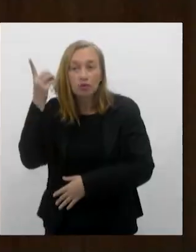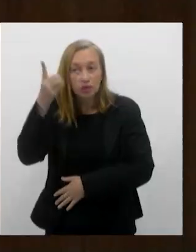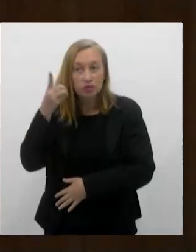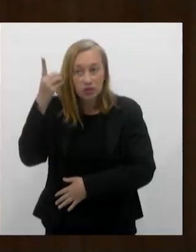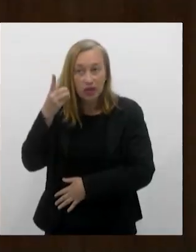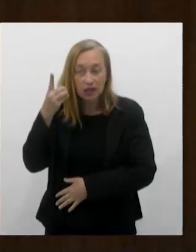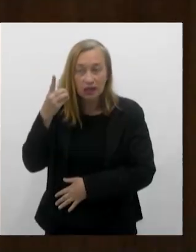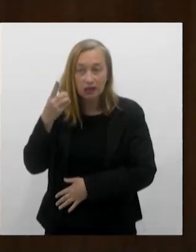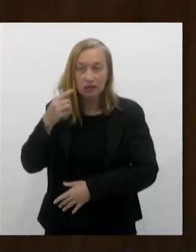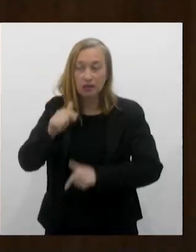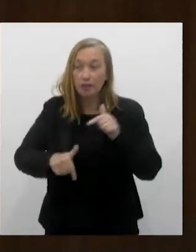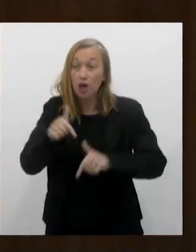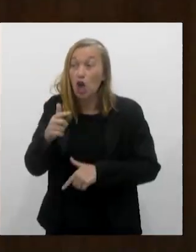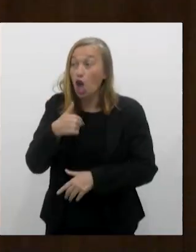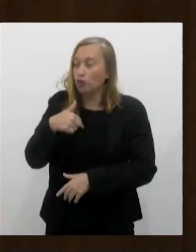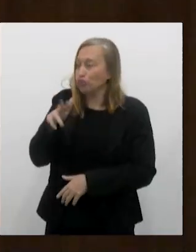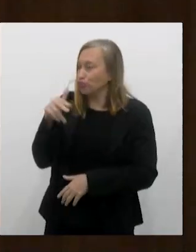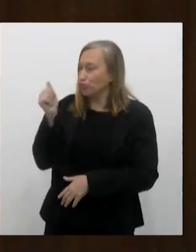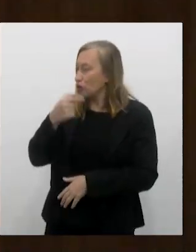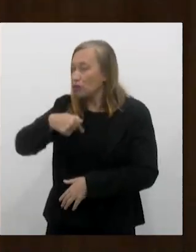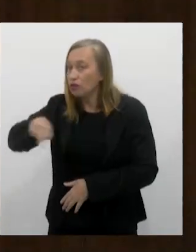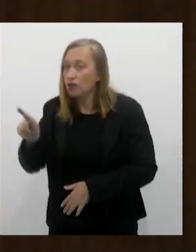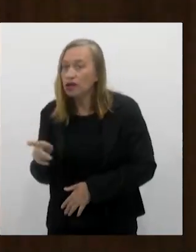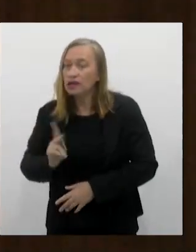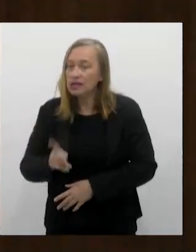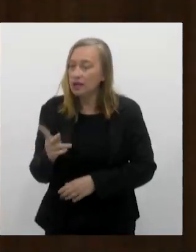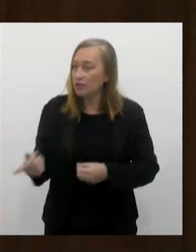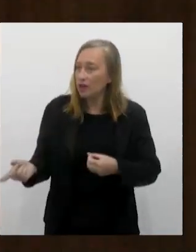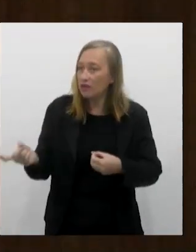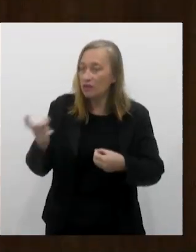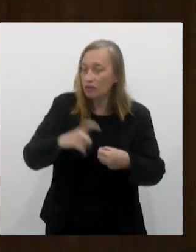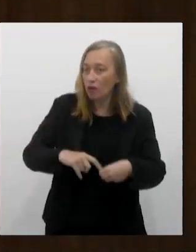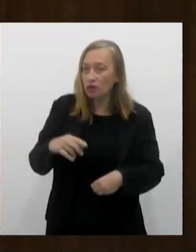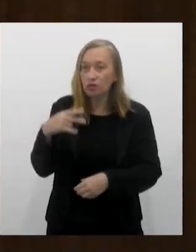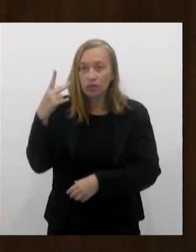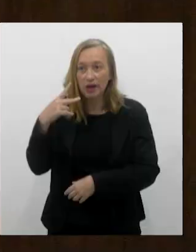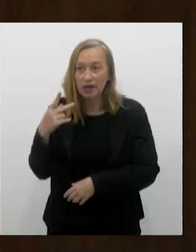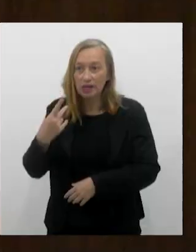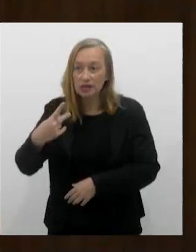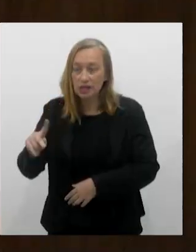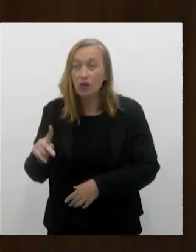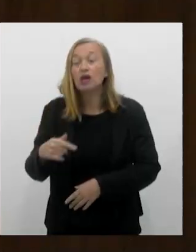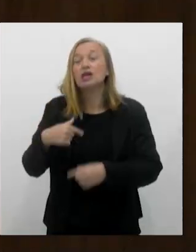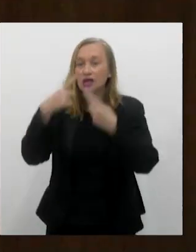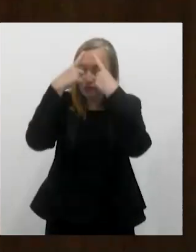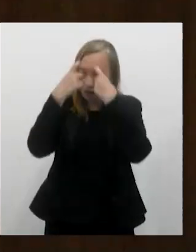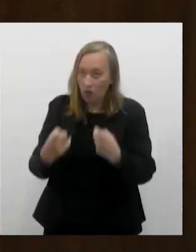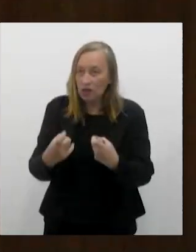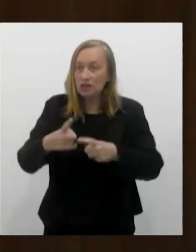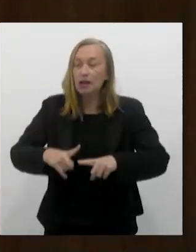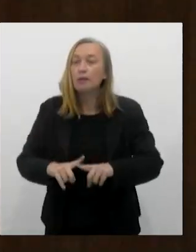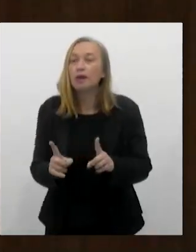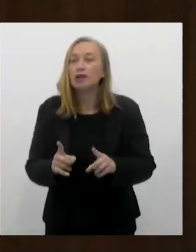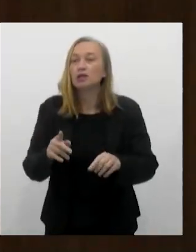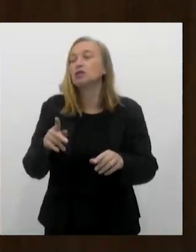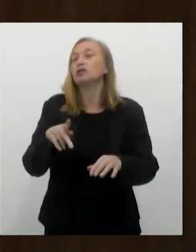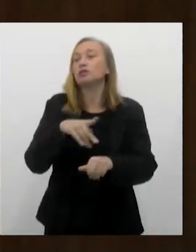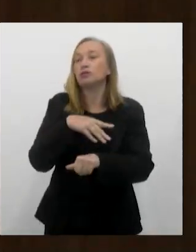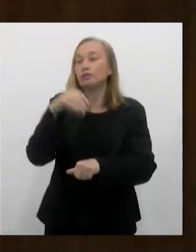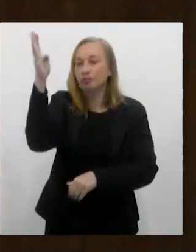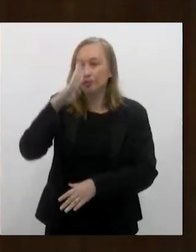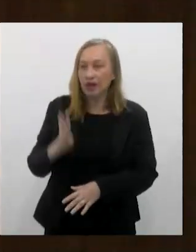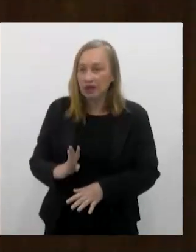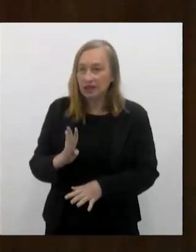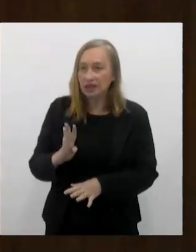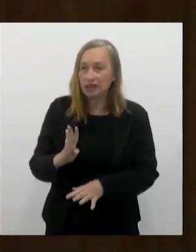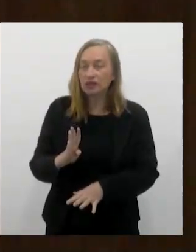a trabalho. Então nunca tinha ido, e sempre as pessoas falam: volte para o seu país, e isso é extremamente violento. violento. Sendo que o Brasil é formado de, como